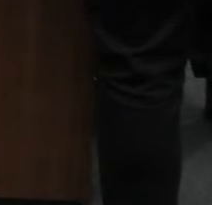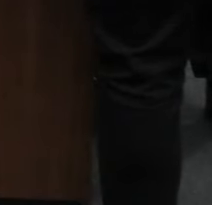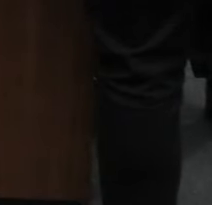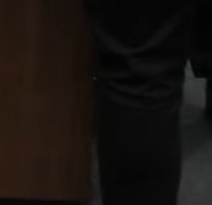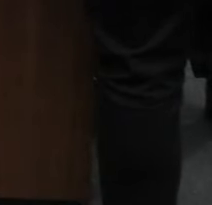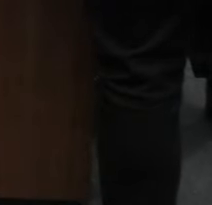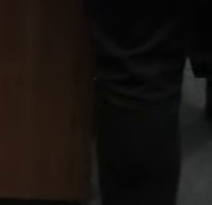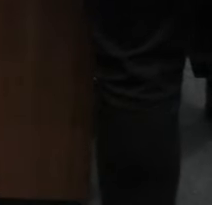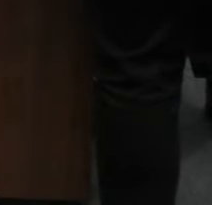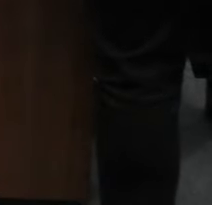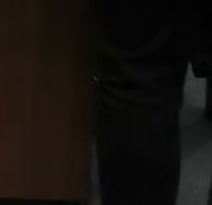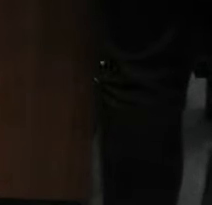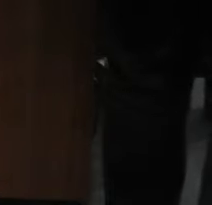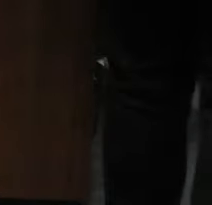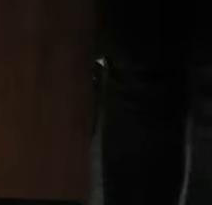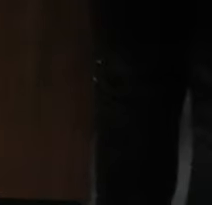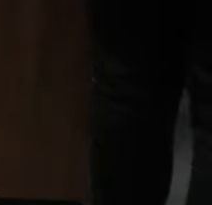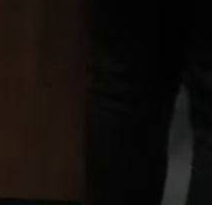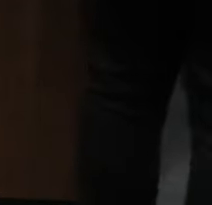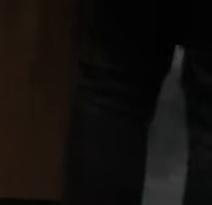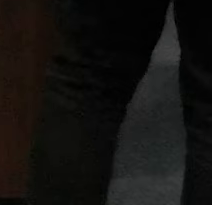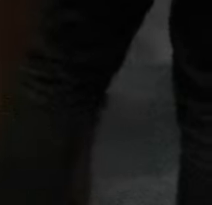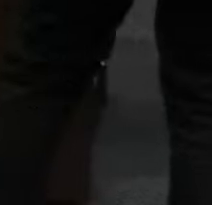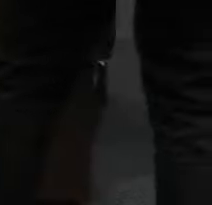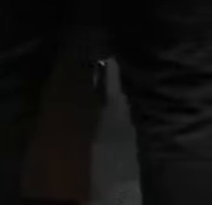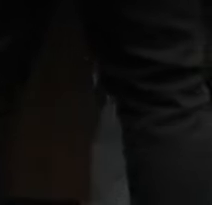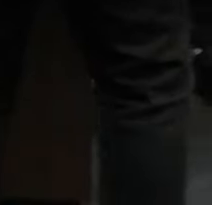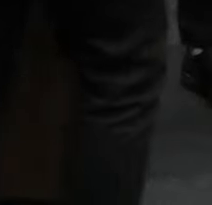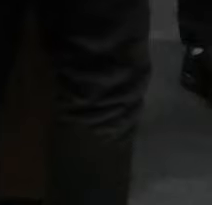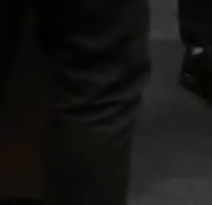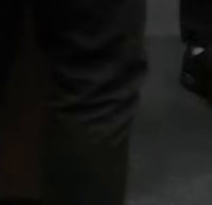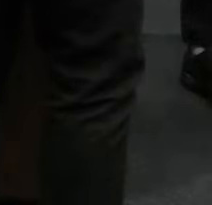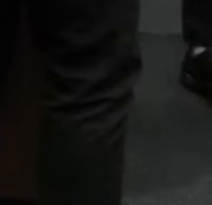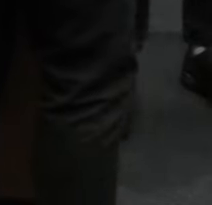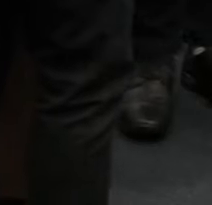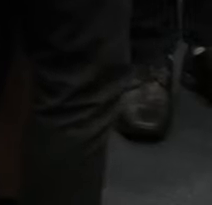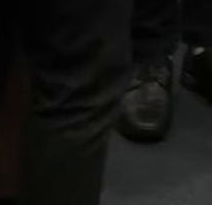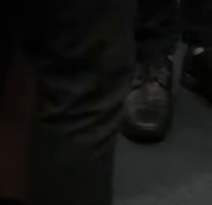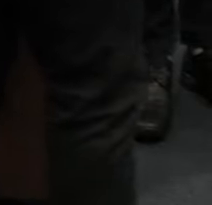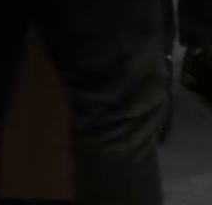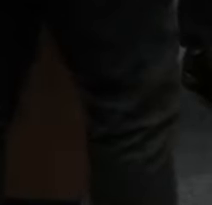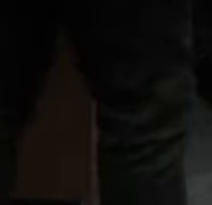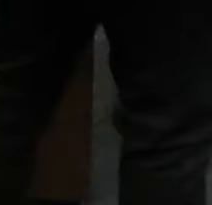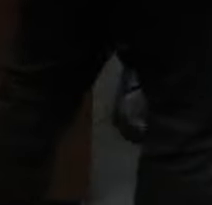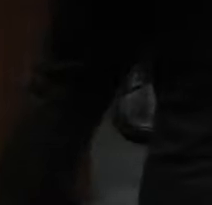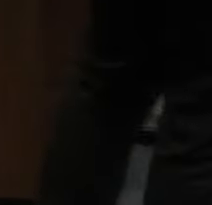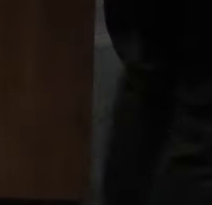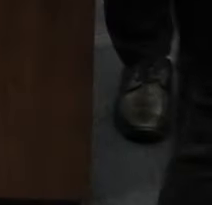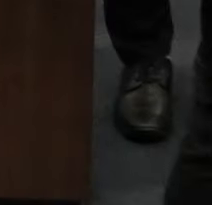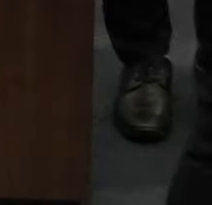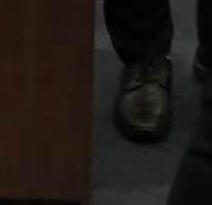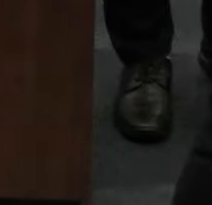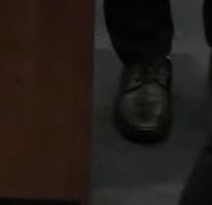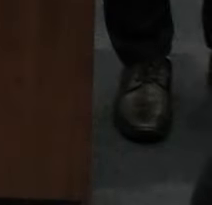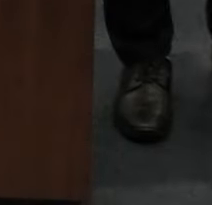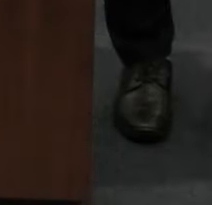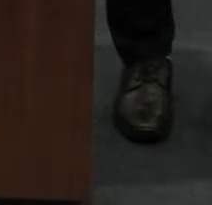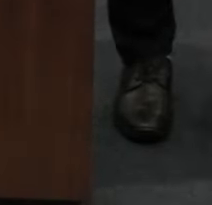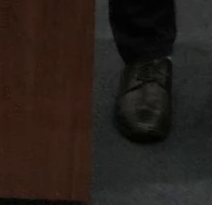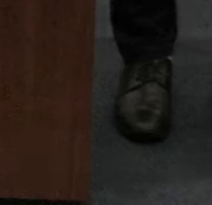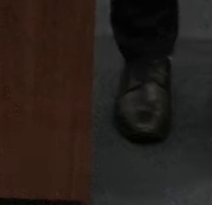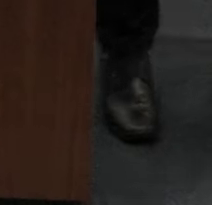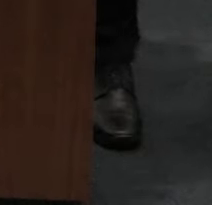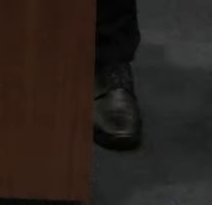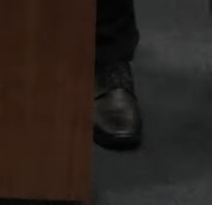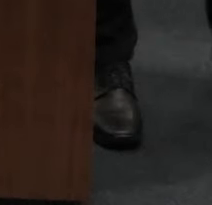está criando um conselho para tratar aí, né, exatamente de um fundo soberano, eu não entendi o